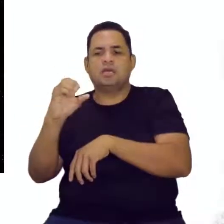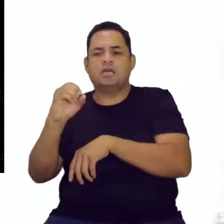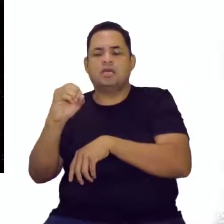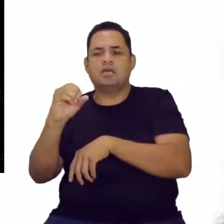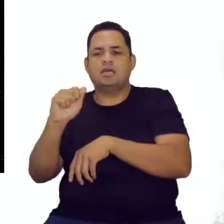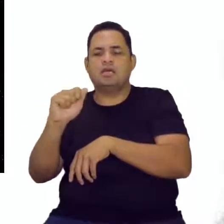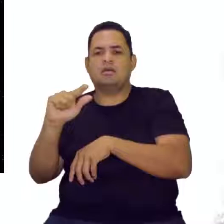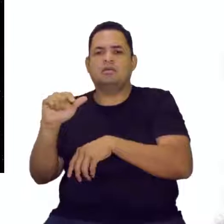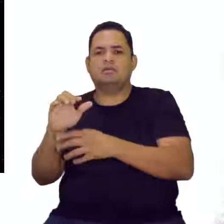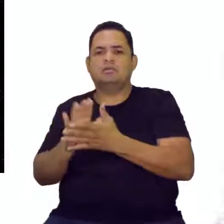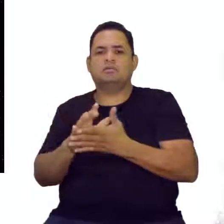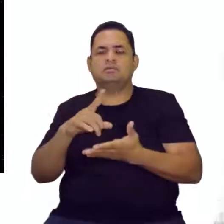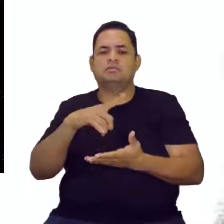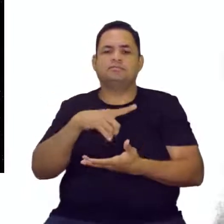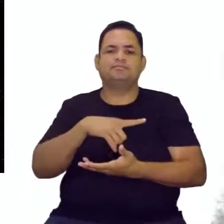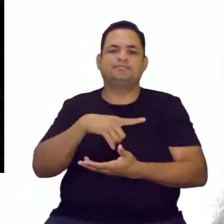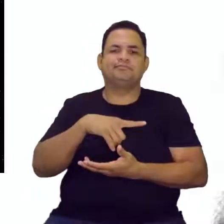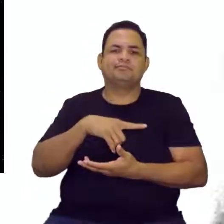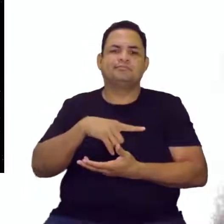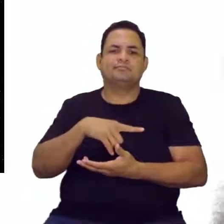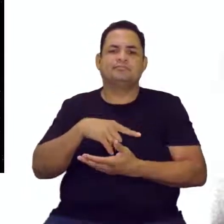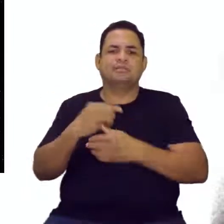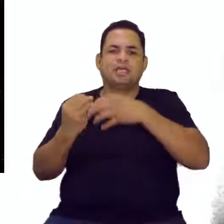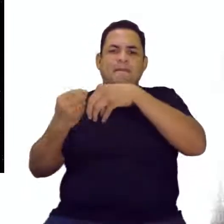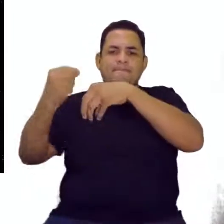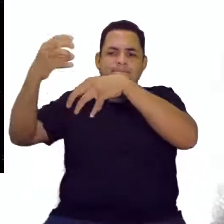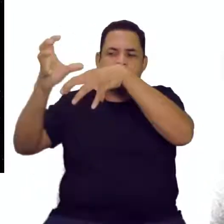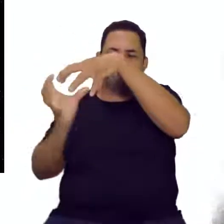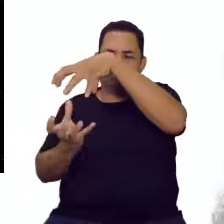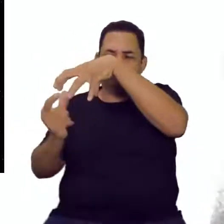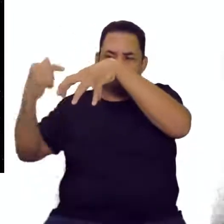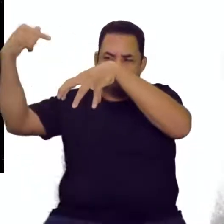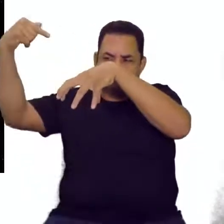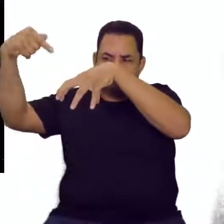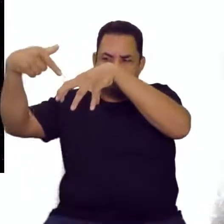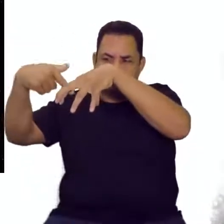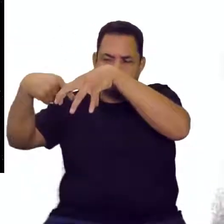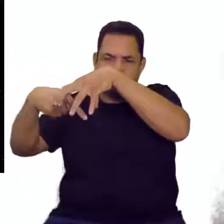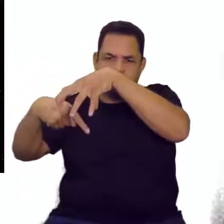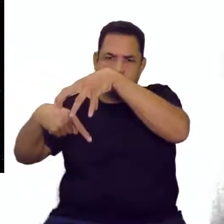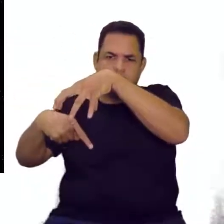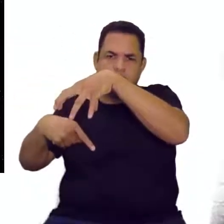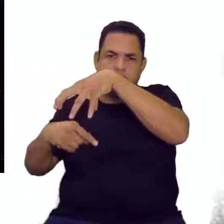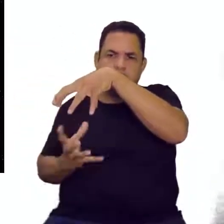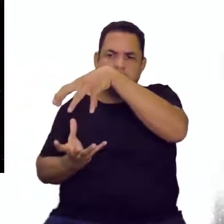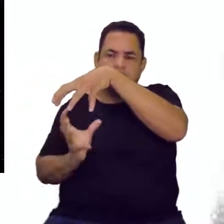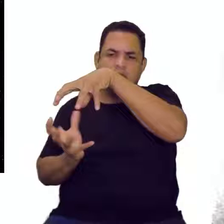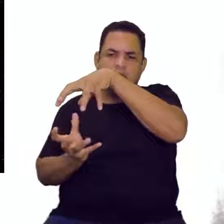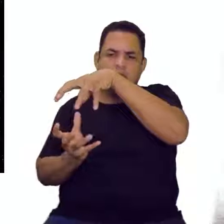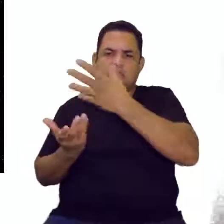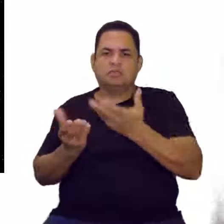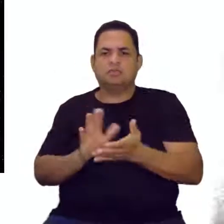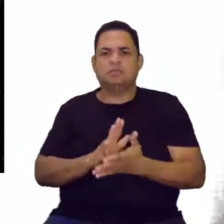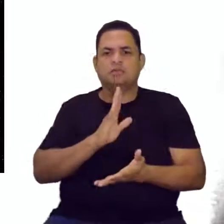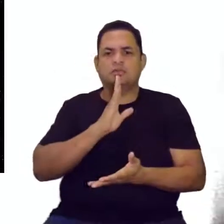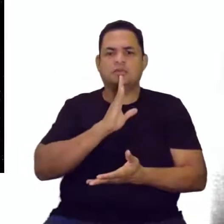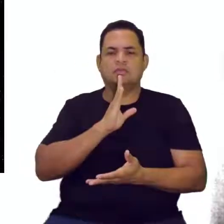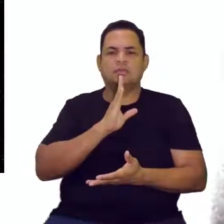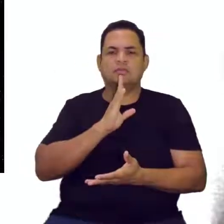tem buraco, significa que essa radiação vai passar direto. Então a gente vai agora